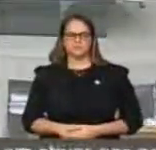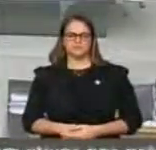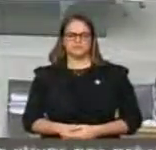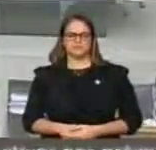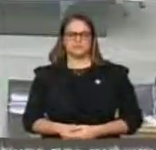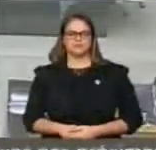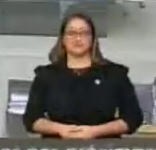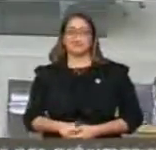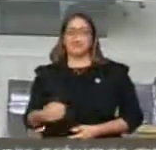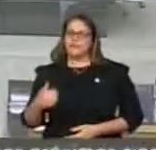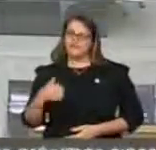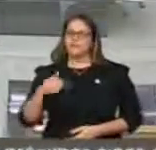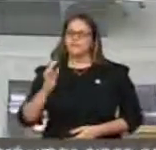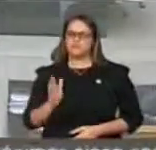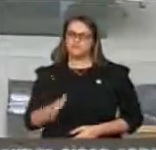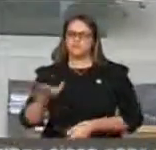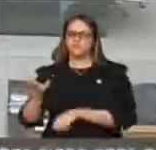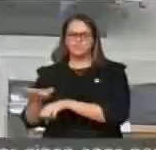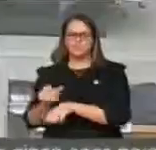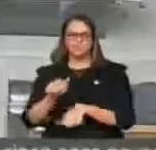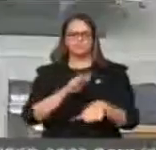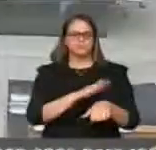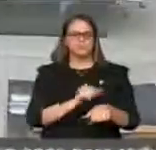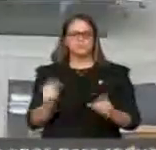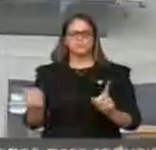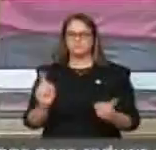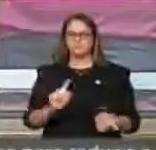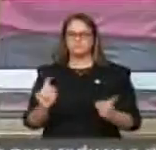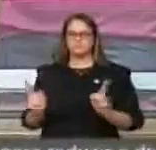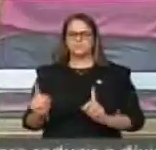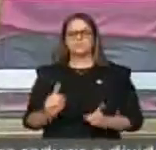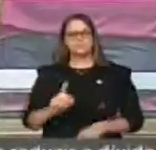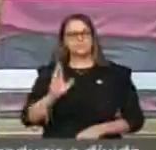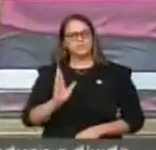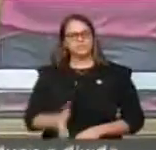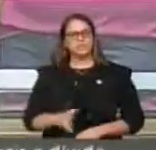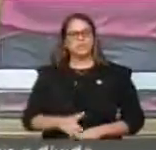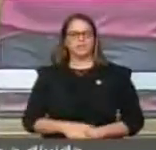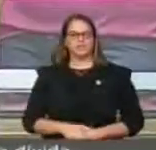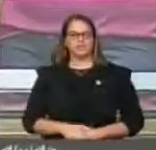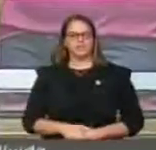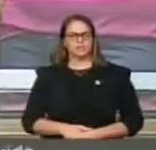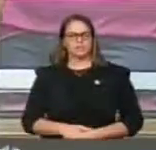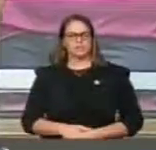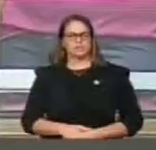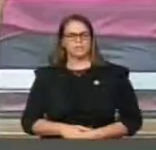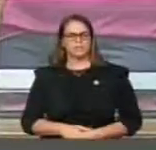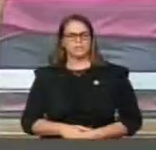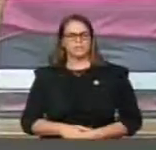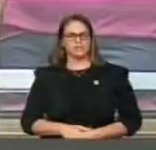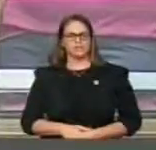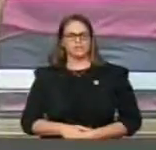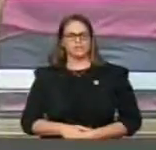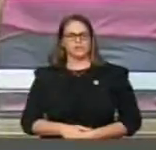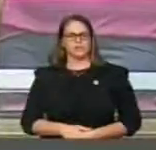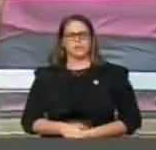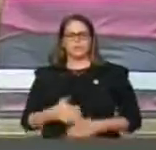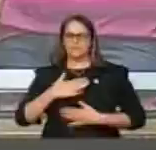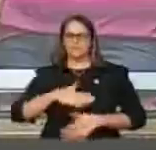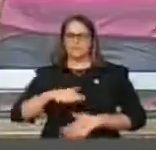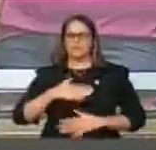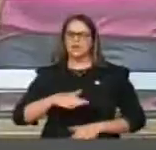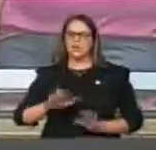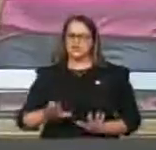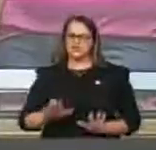estou intercalando líder com a lista e a pressão do avião. Compreendam. Tem, eu estou trabalhando com